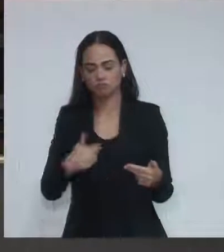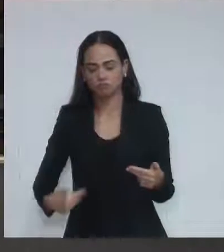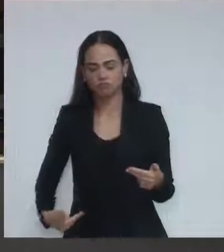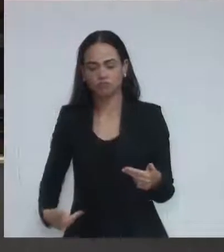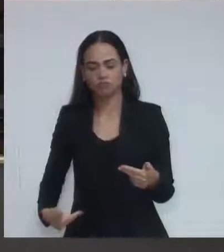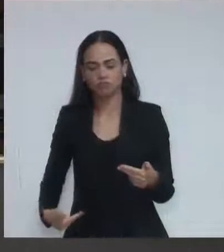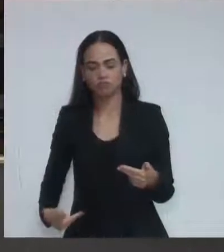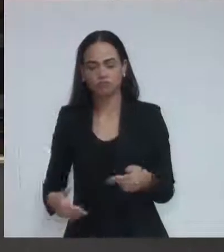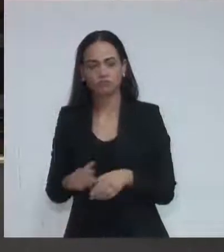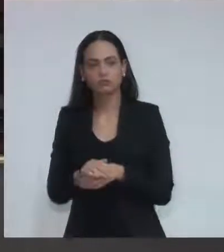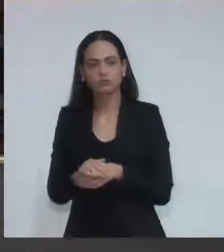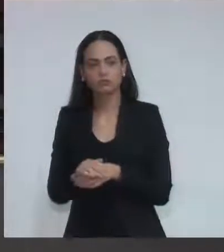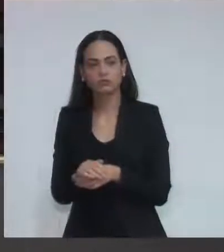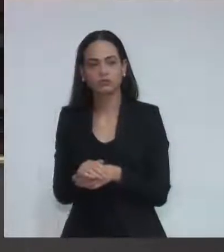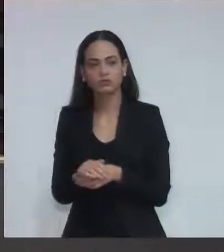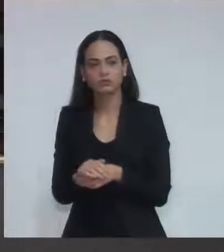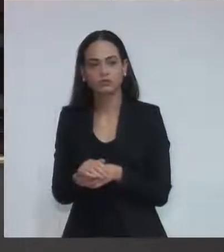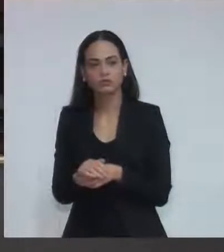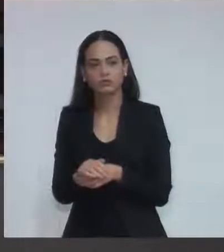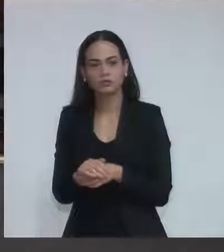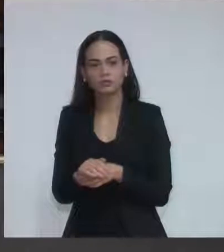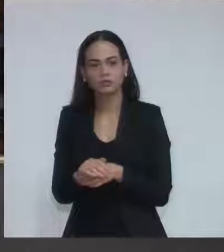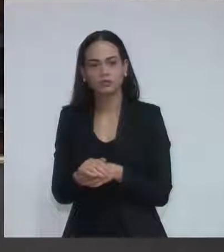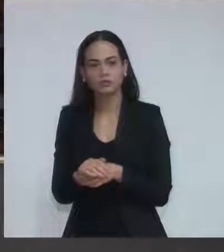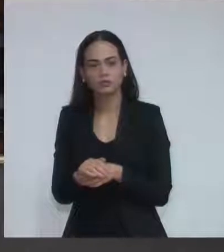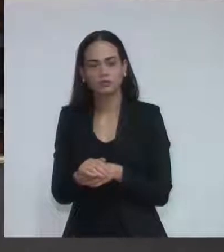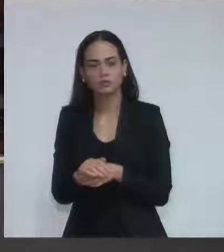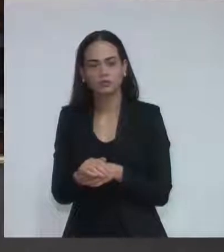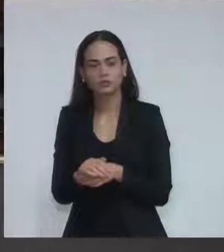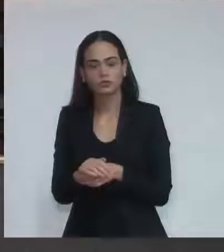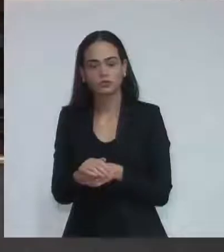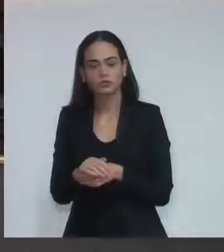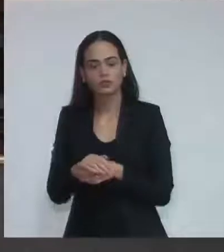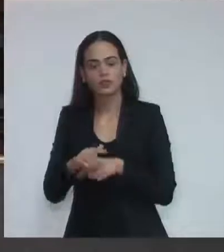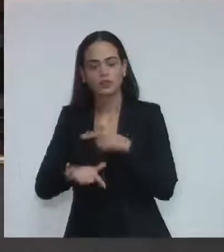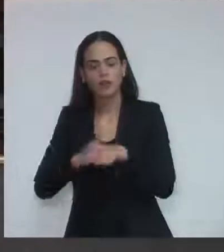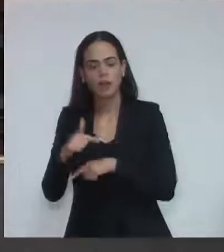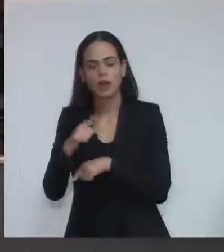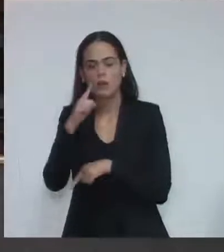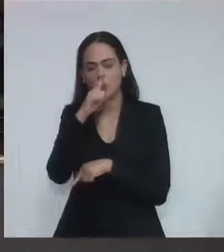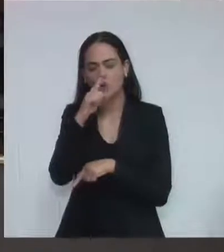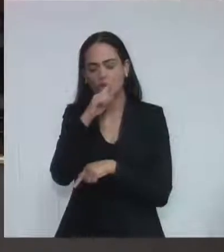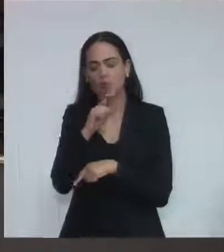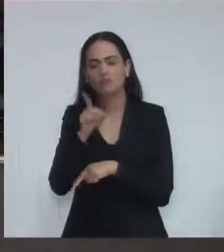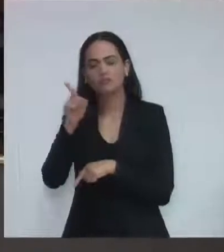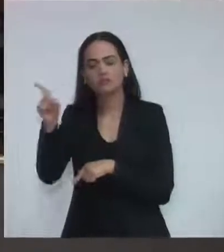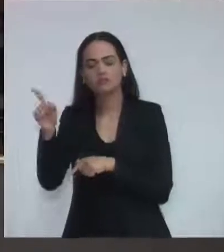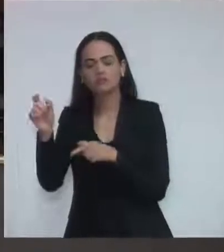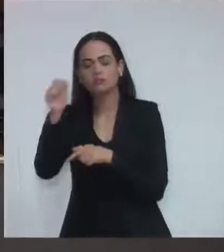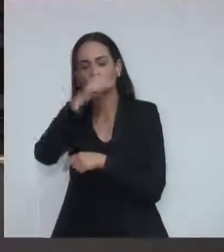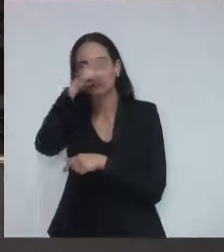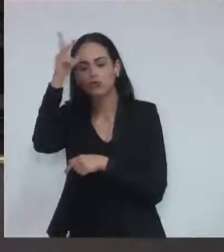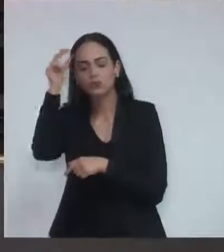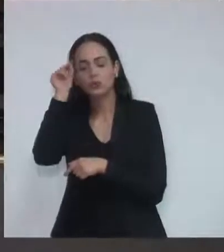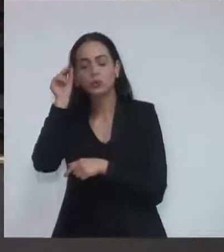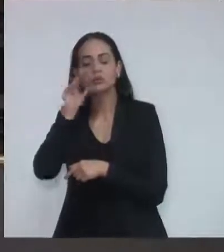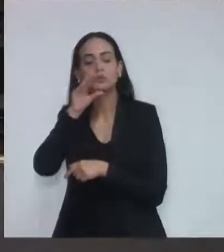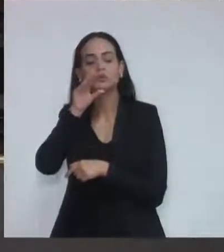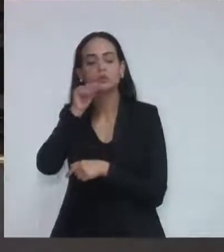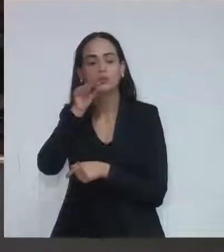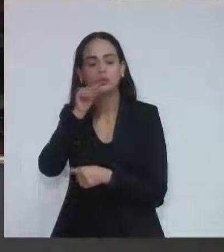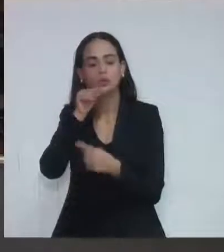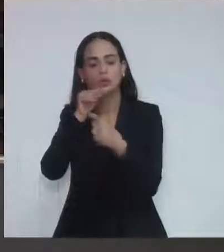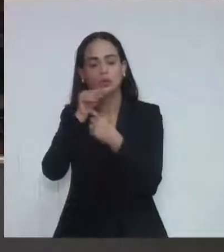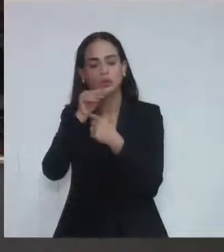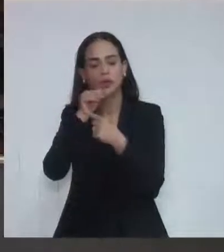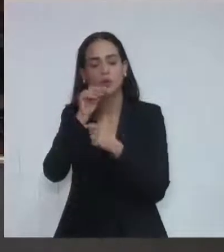nos preste as seguintes informações. 1. Quais ações foram tomadas pela Prefeitura Municipal de Vinhedo em relação ao funcionário